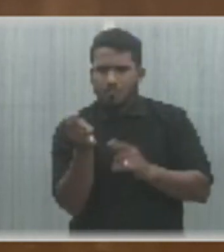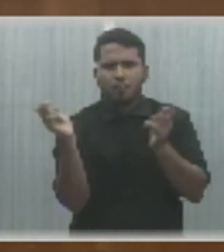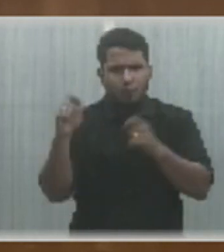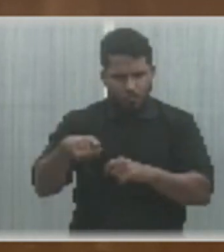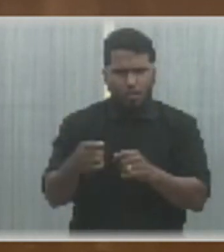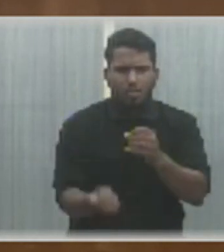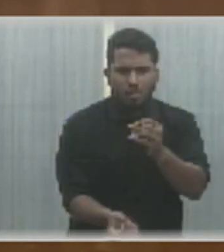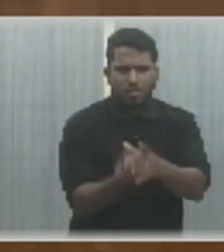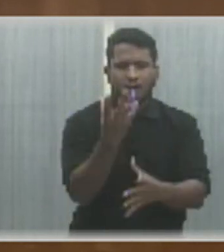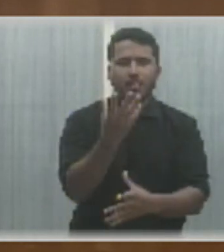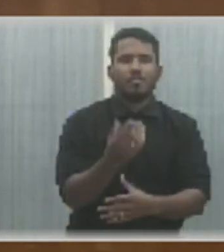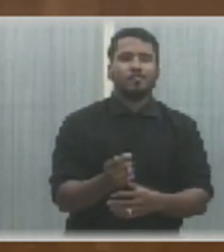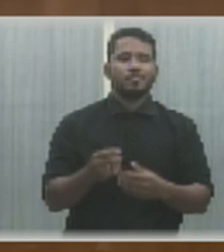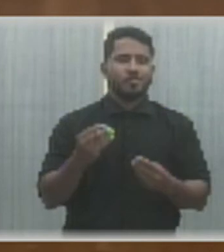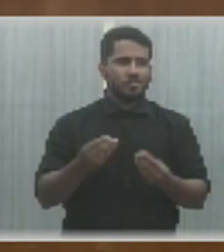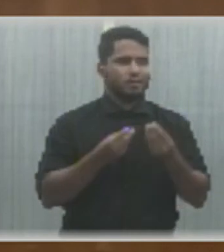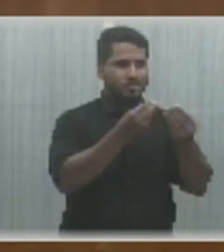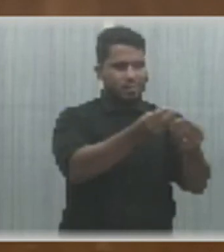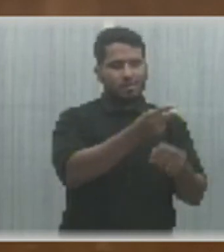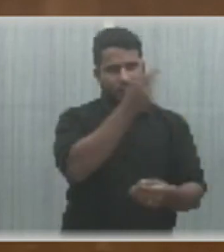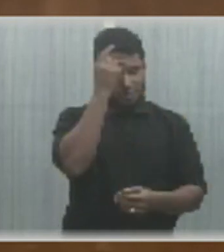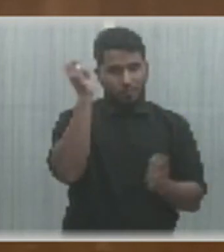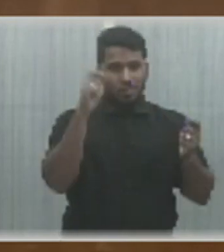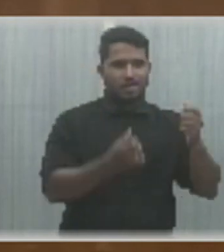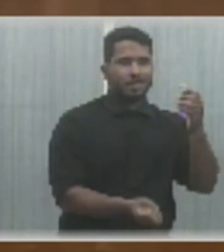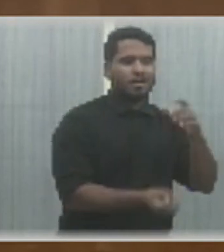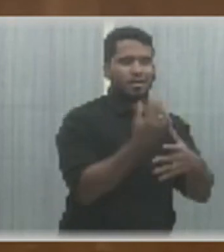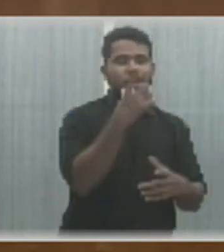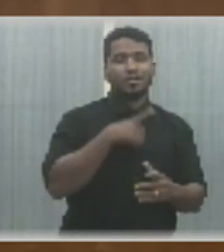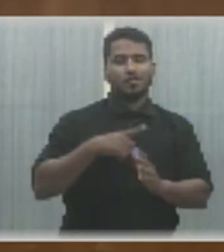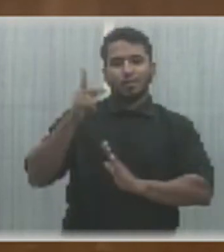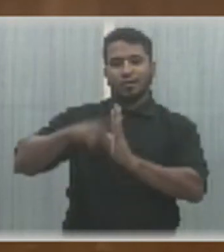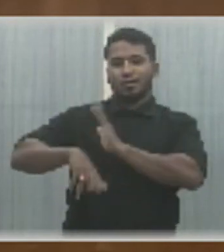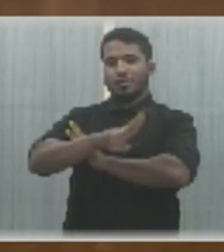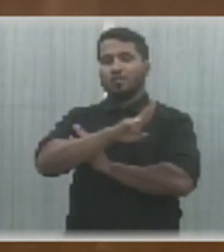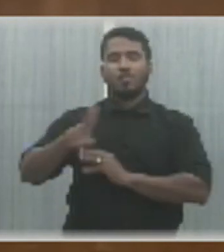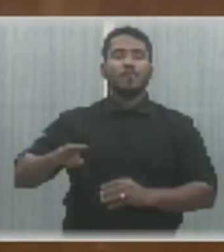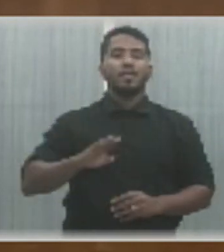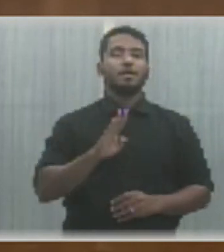poder viabilizar as mudas. Também tem um projeto chamado